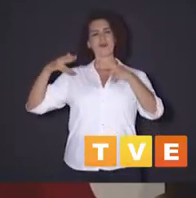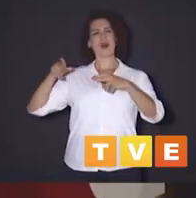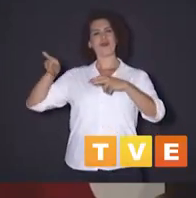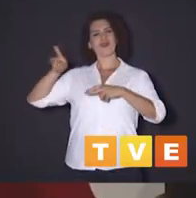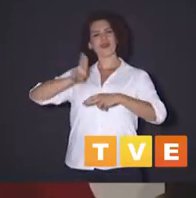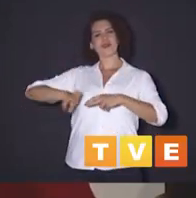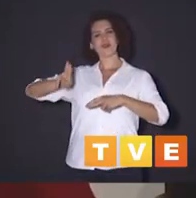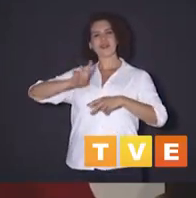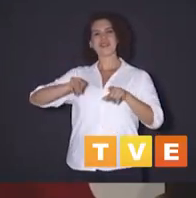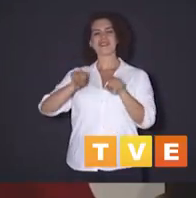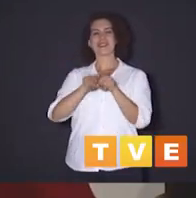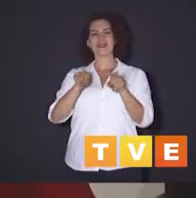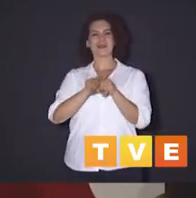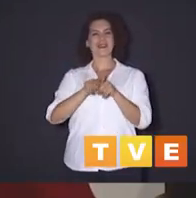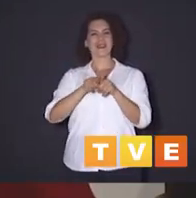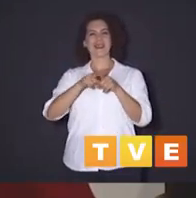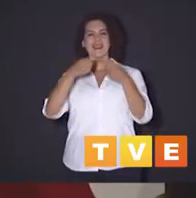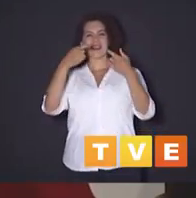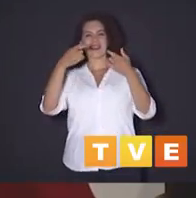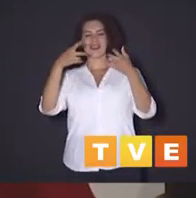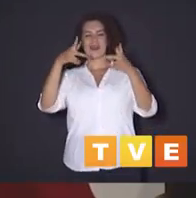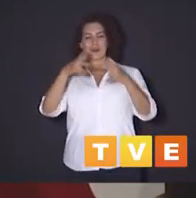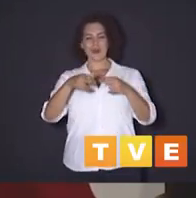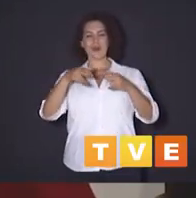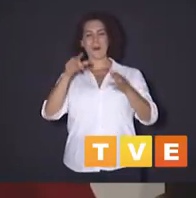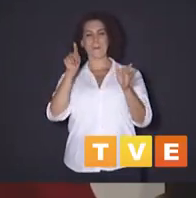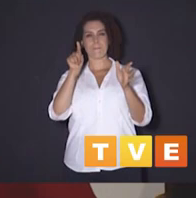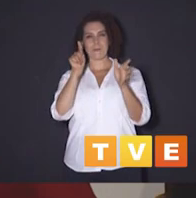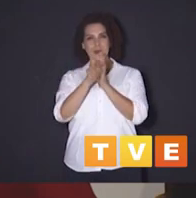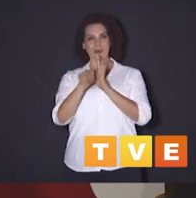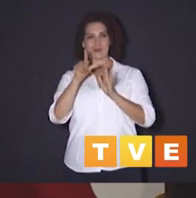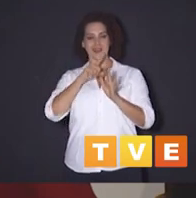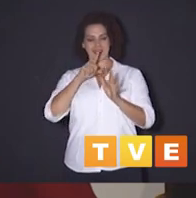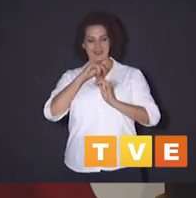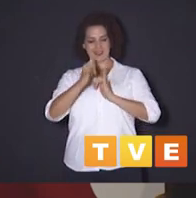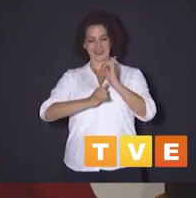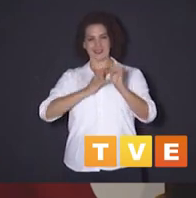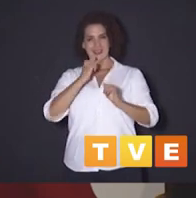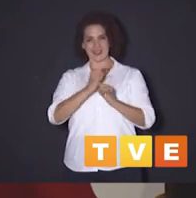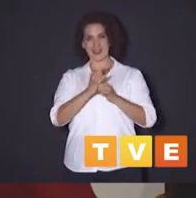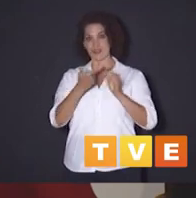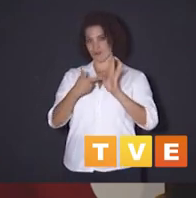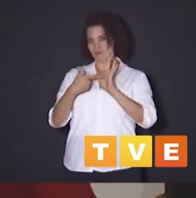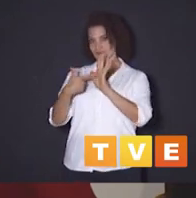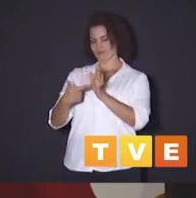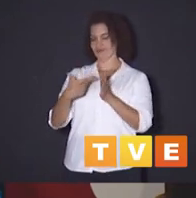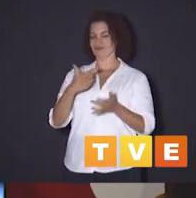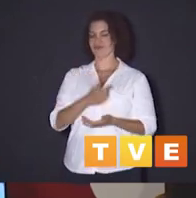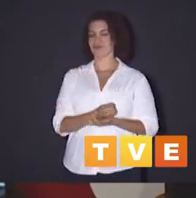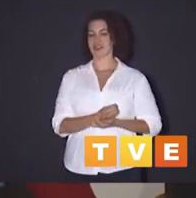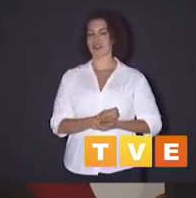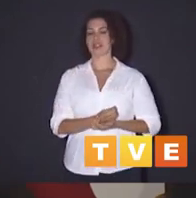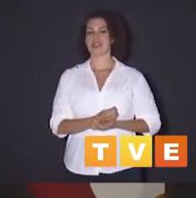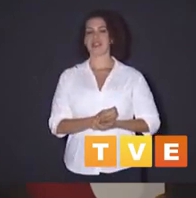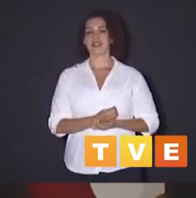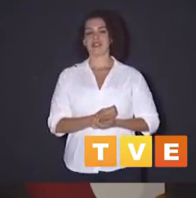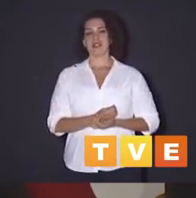foi um pouquinho também da da pergunta que a gente recebeu com a internet mas é logo aqui